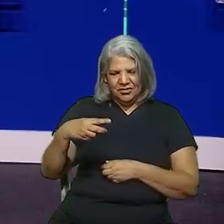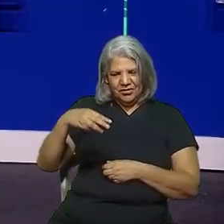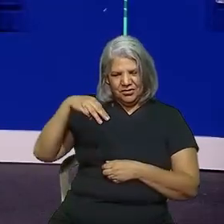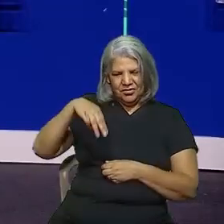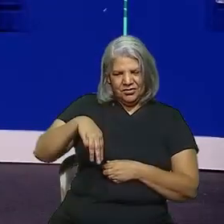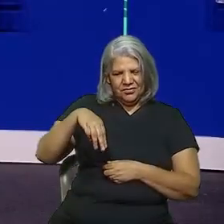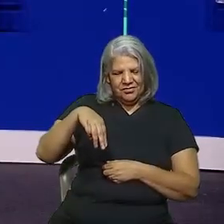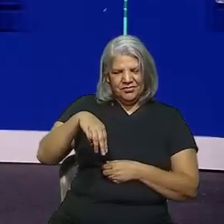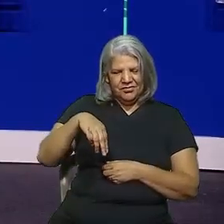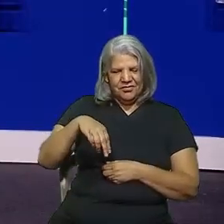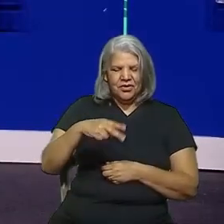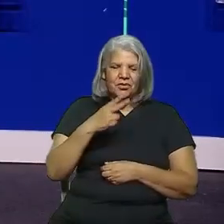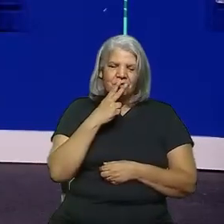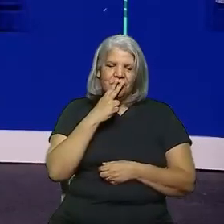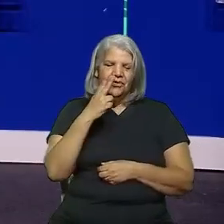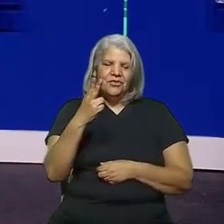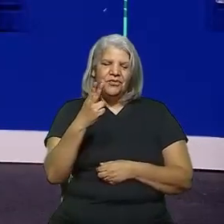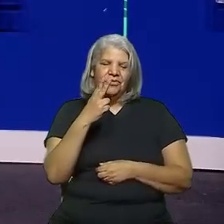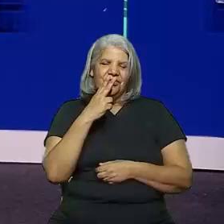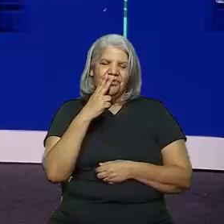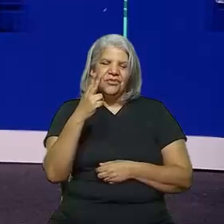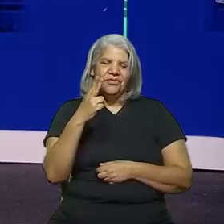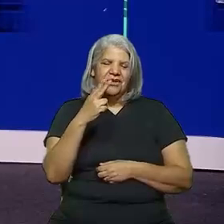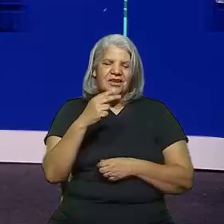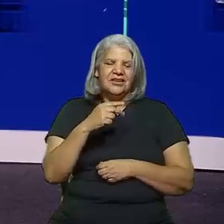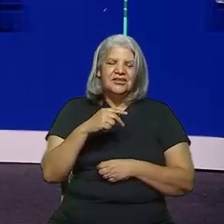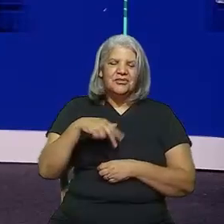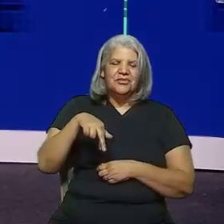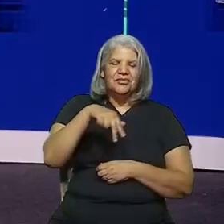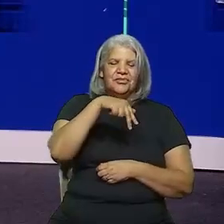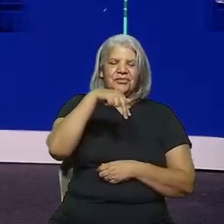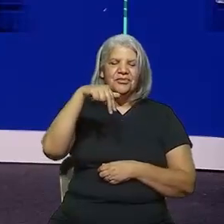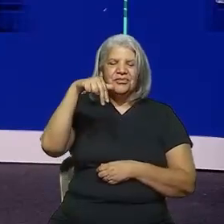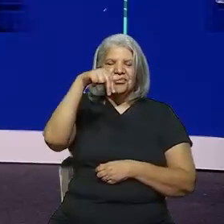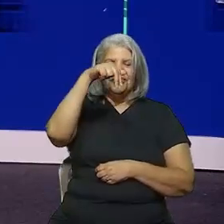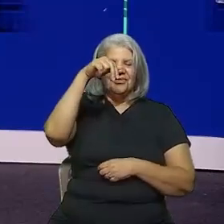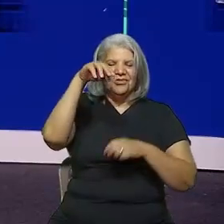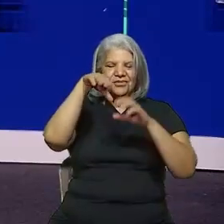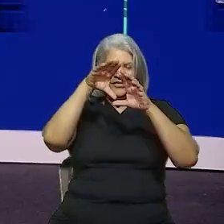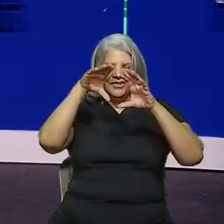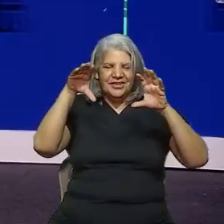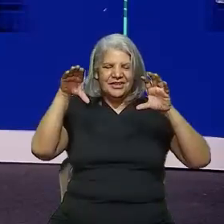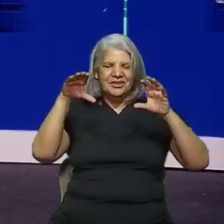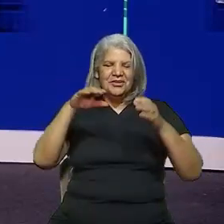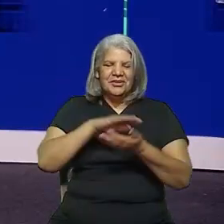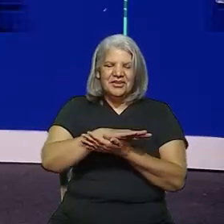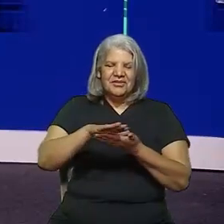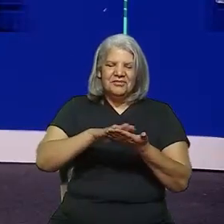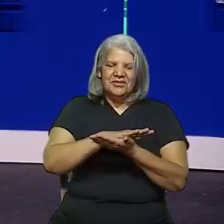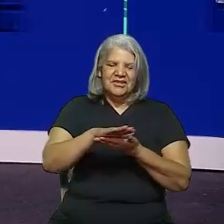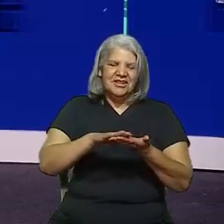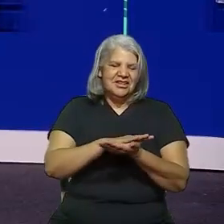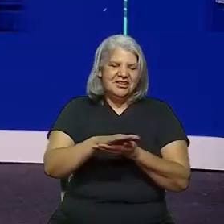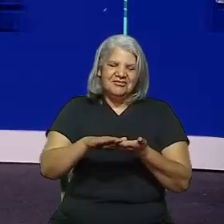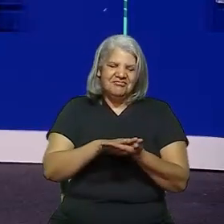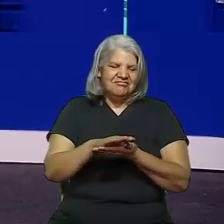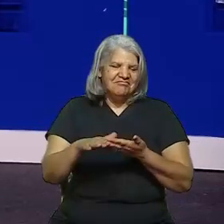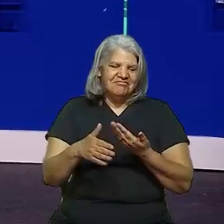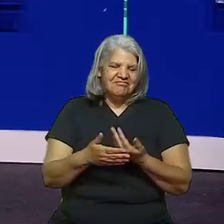como fundos charutos, já subo aos céus, já volvo ao chão, pois tudo e nada, nada são.